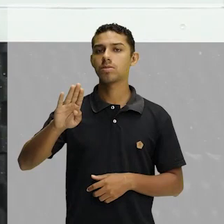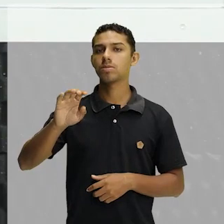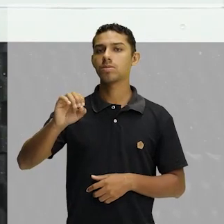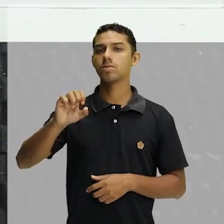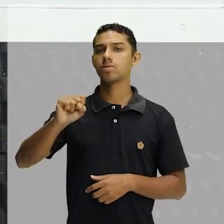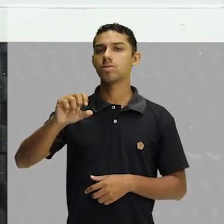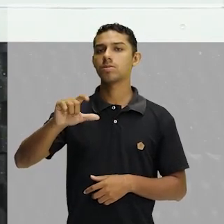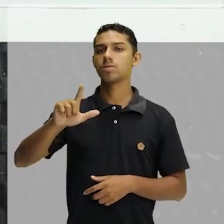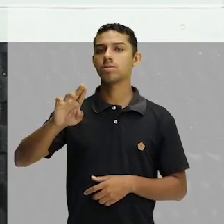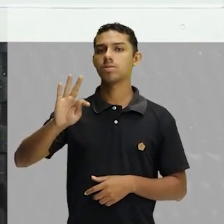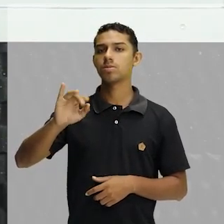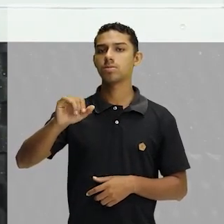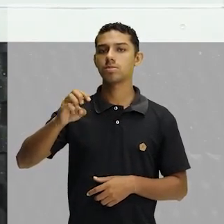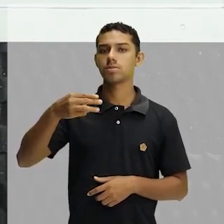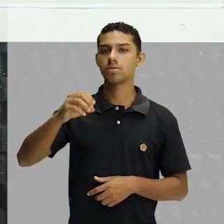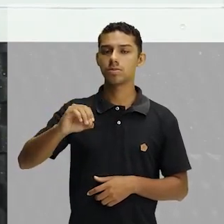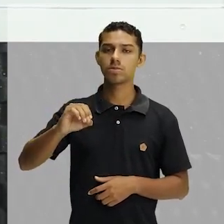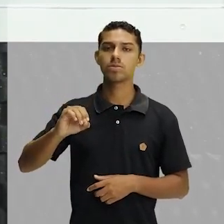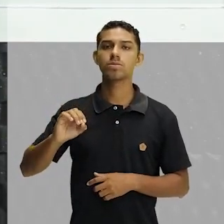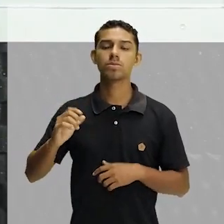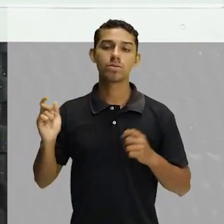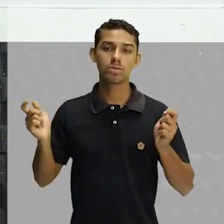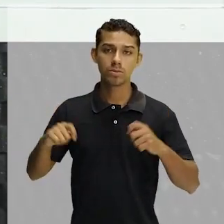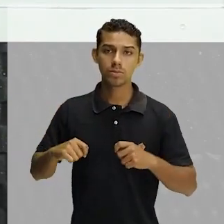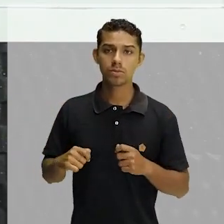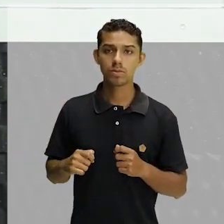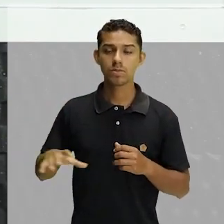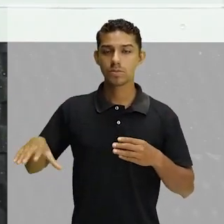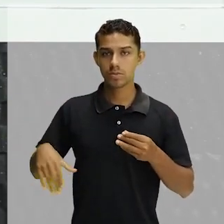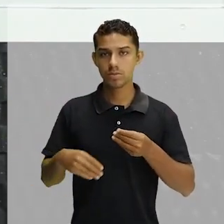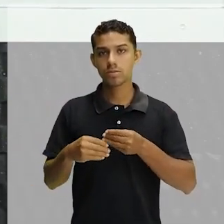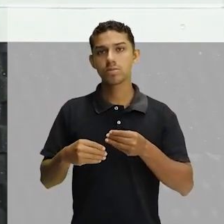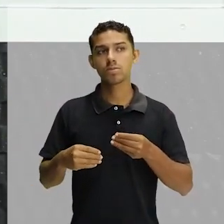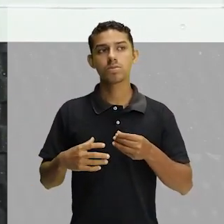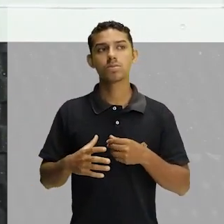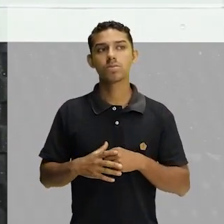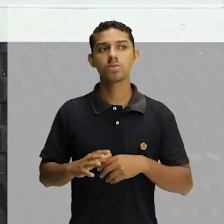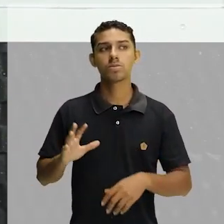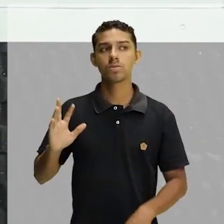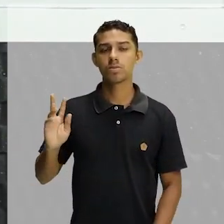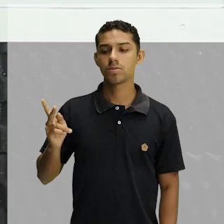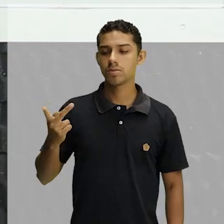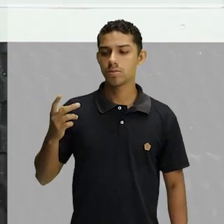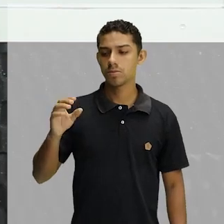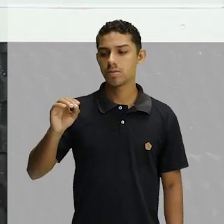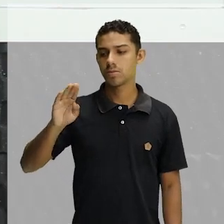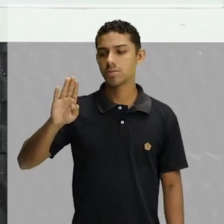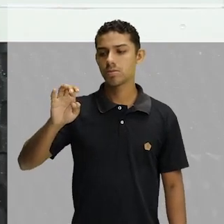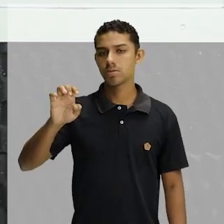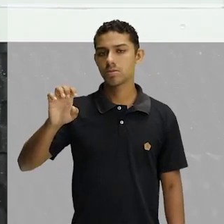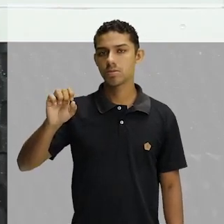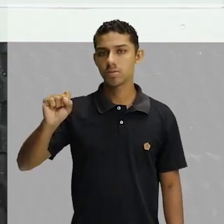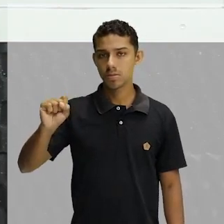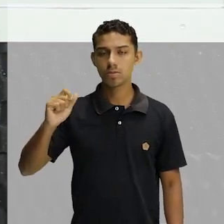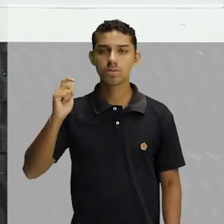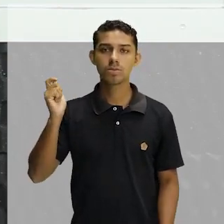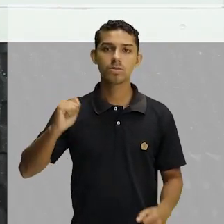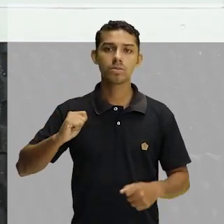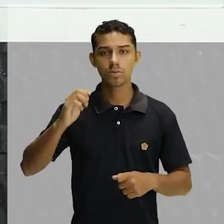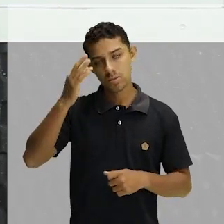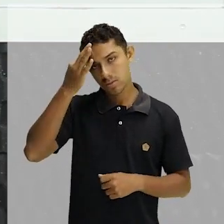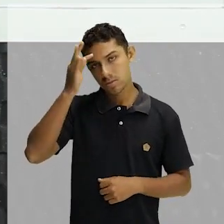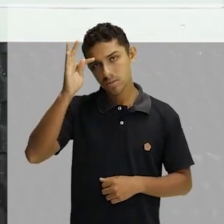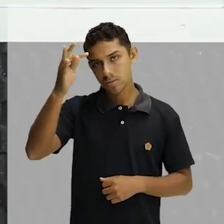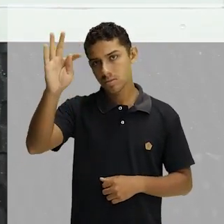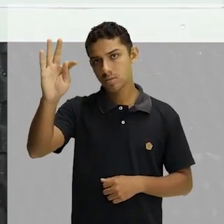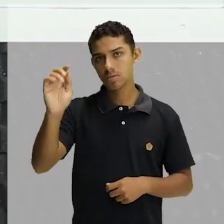uma teoria absolutista. Então, eu vou colocar Hobbes enquanto teoria absolutista, para que a gente possa